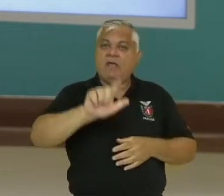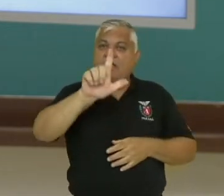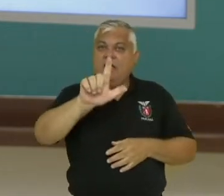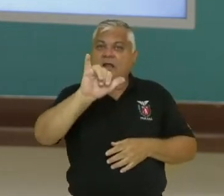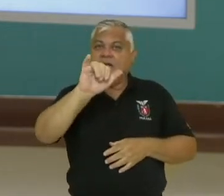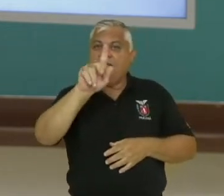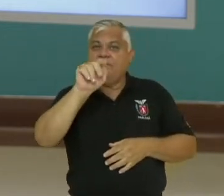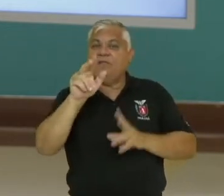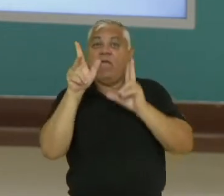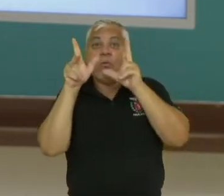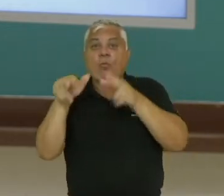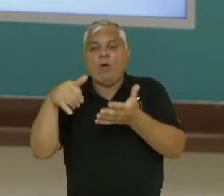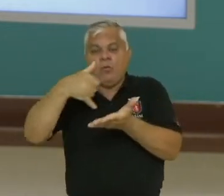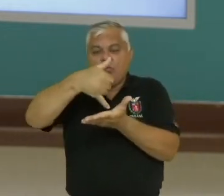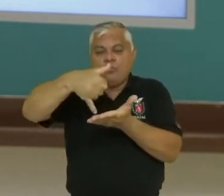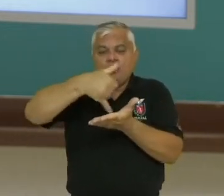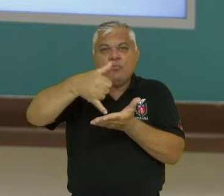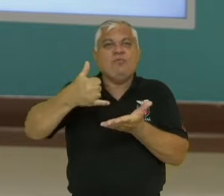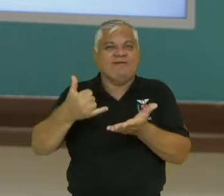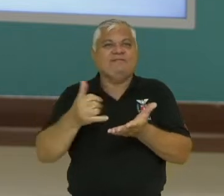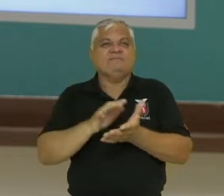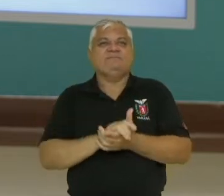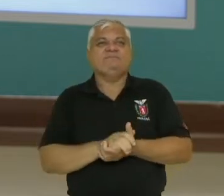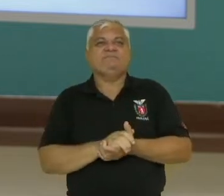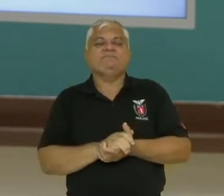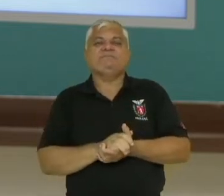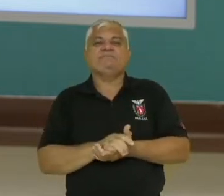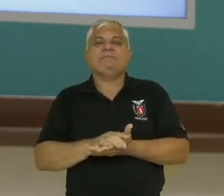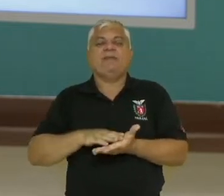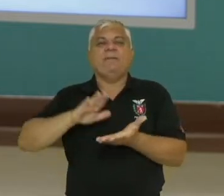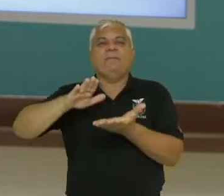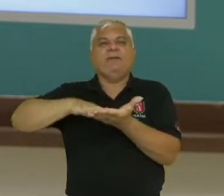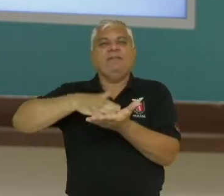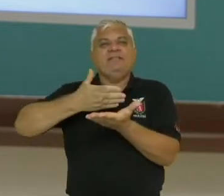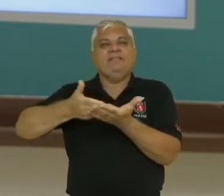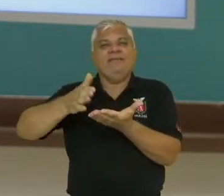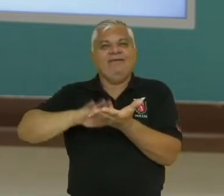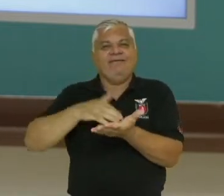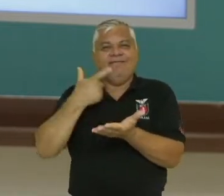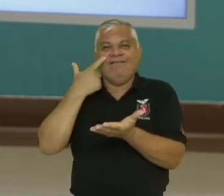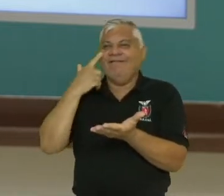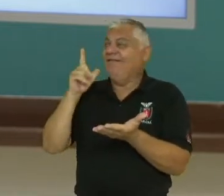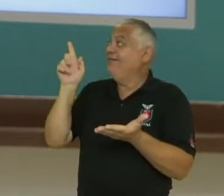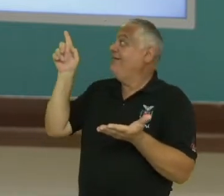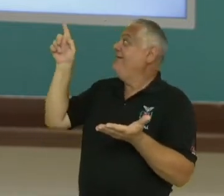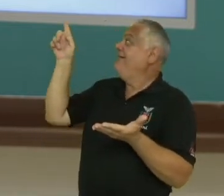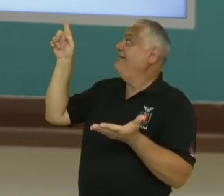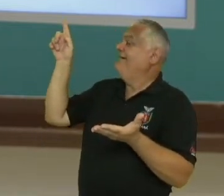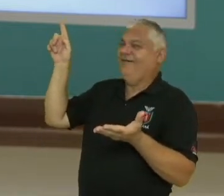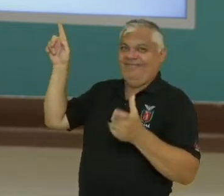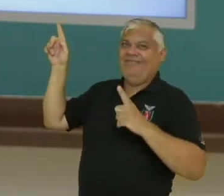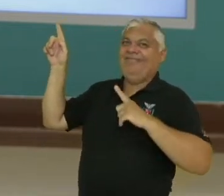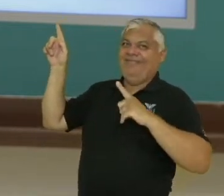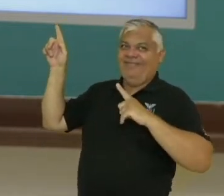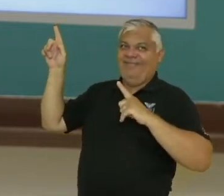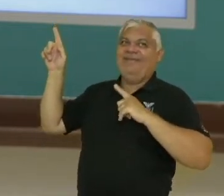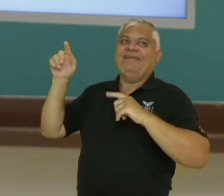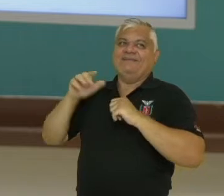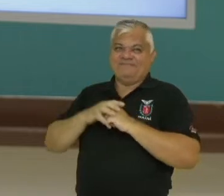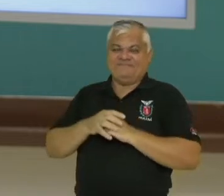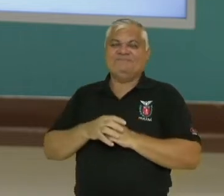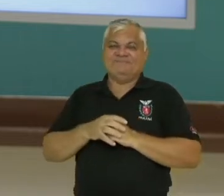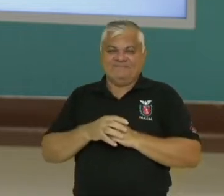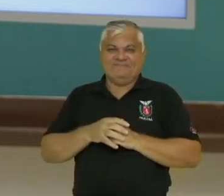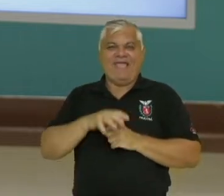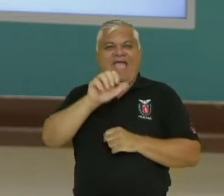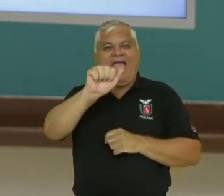igual gorduras e óleos. E eu trago aqui, por exemplo, alguns que nós encontramos no nosso cotidiano. Então, os